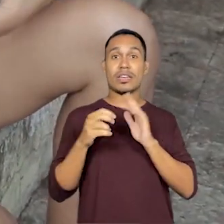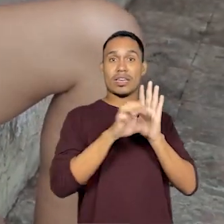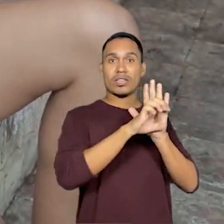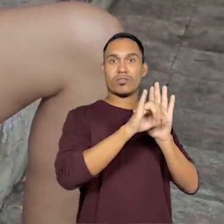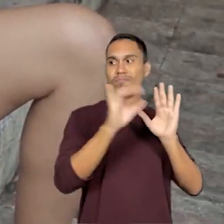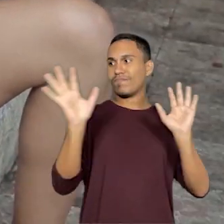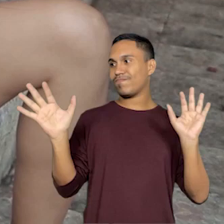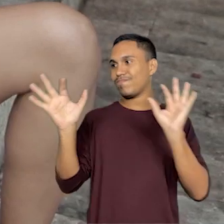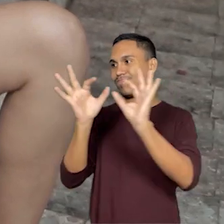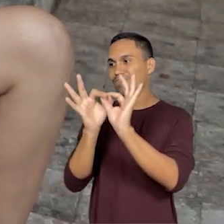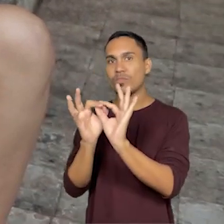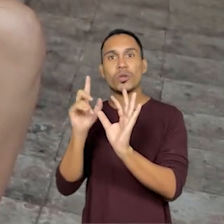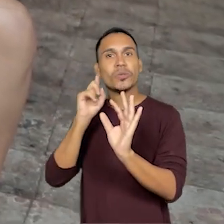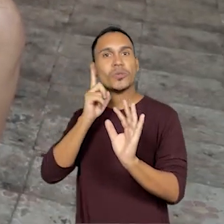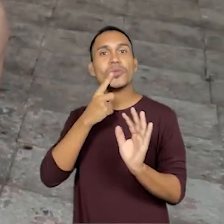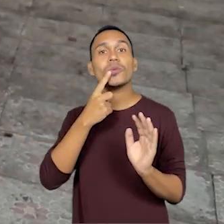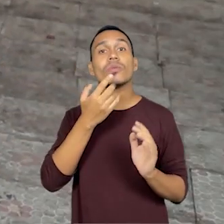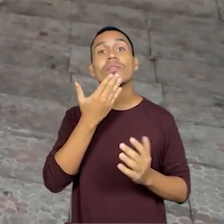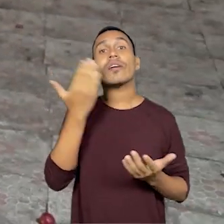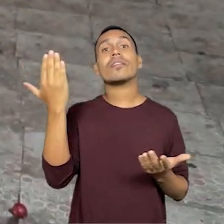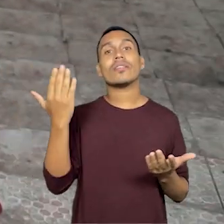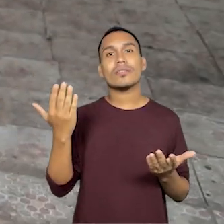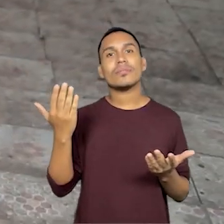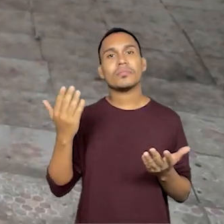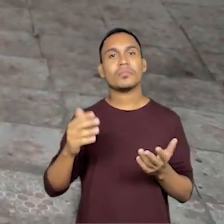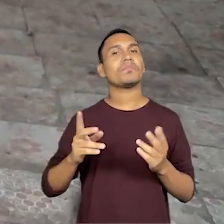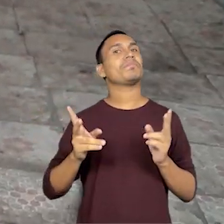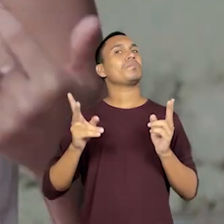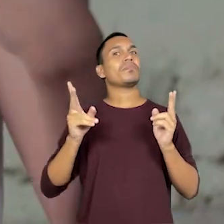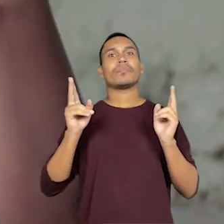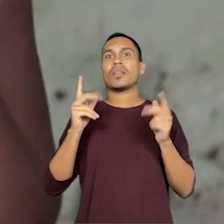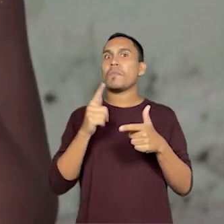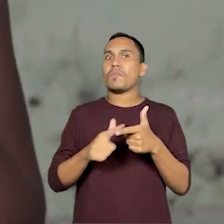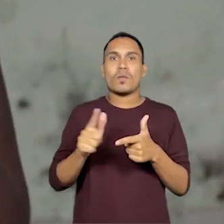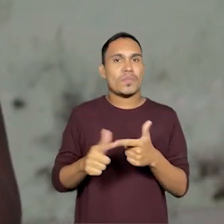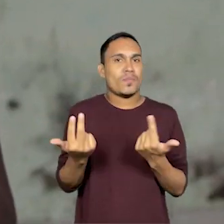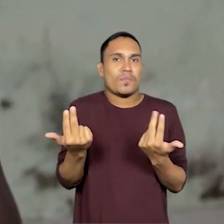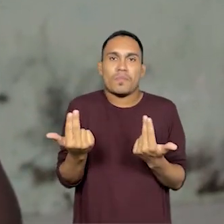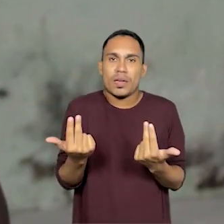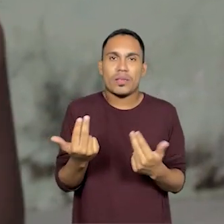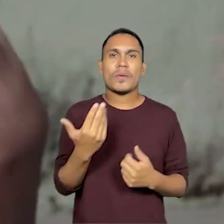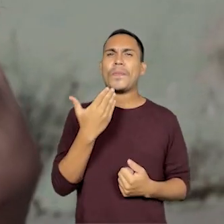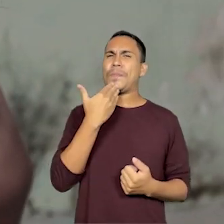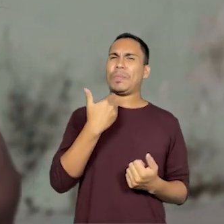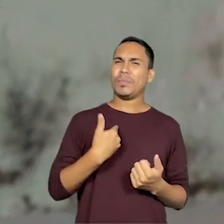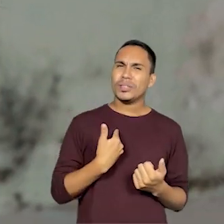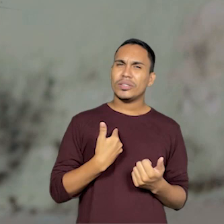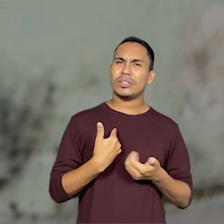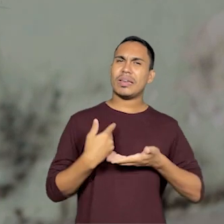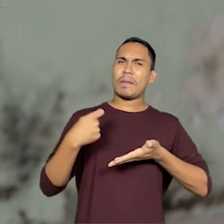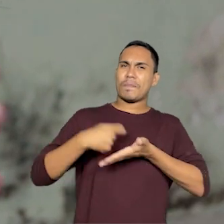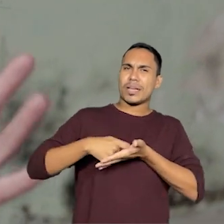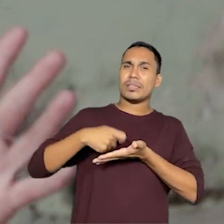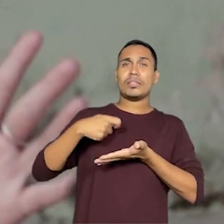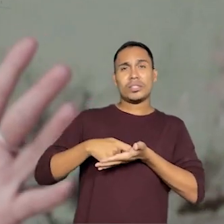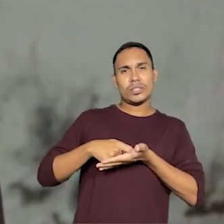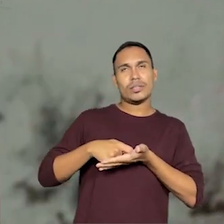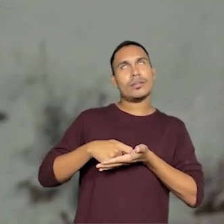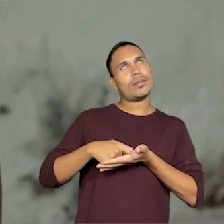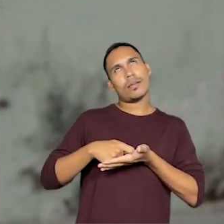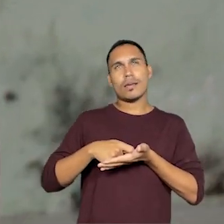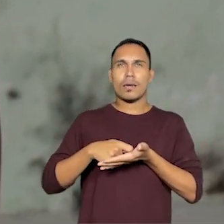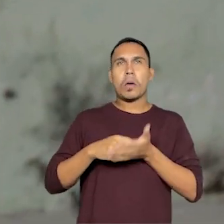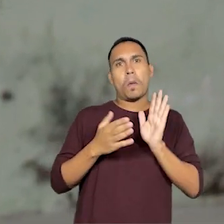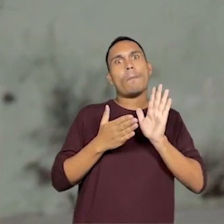até lá? Cadê esse caminho, essa construção? Quem leva, né? E a mesma coisa, me pedir, ou me exigir, ou me propor,